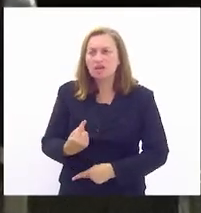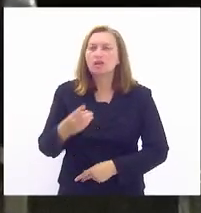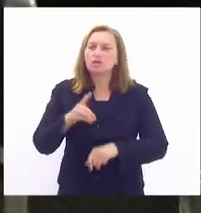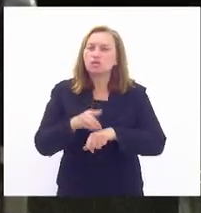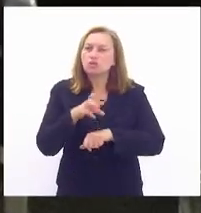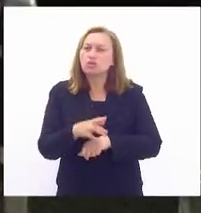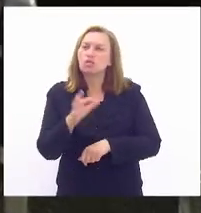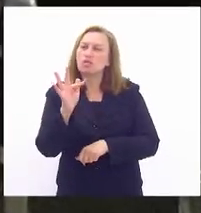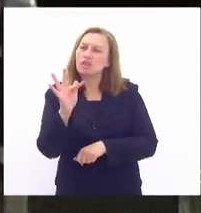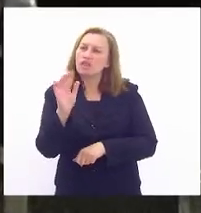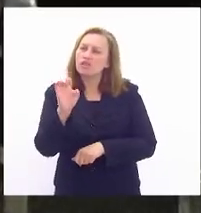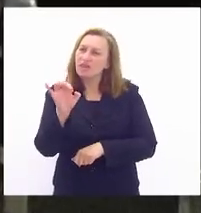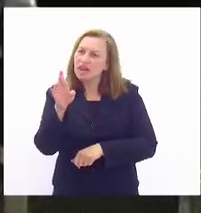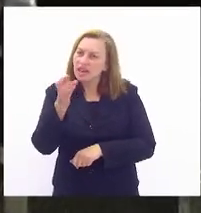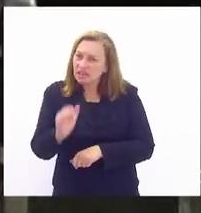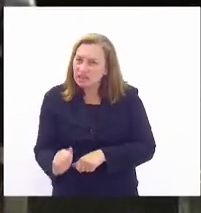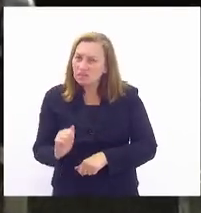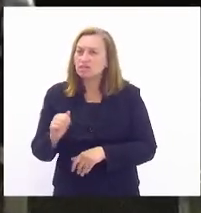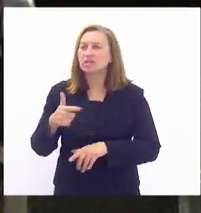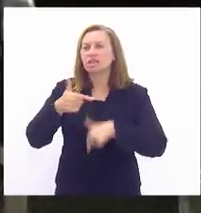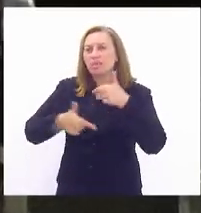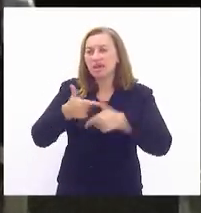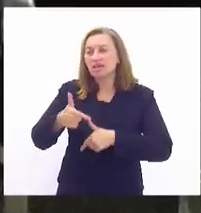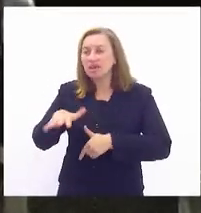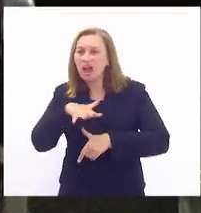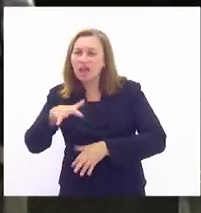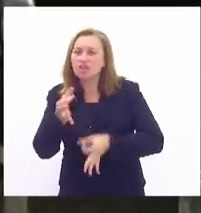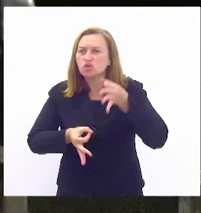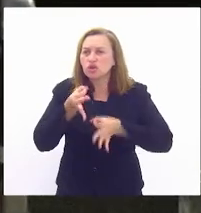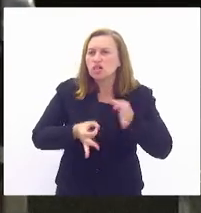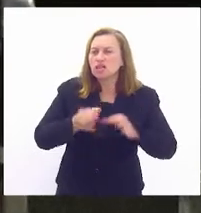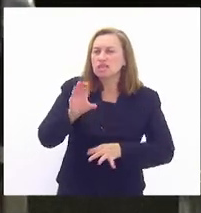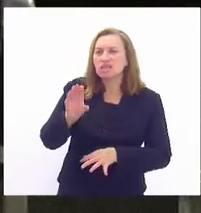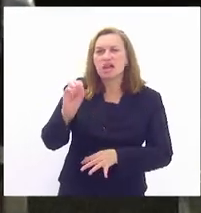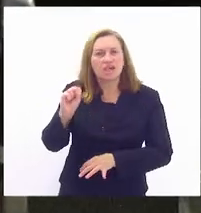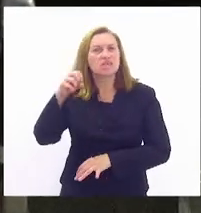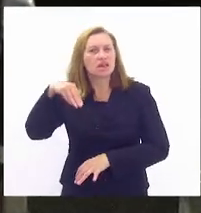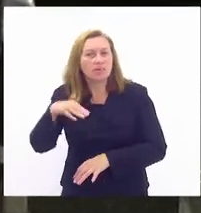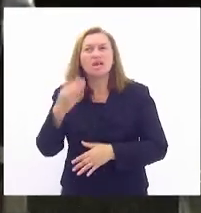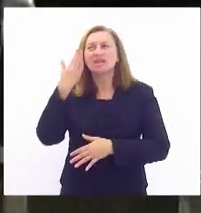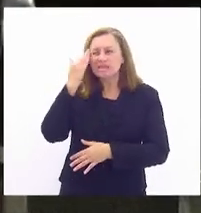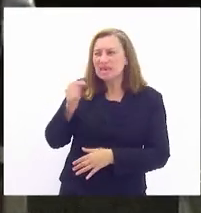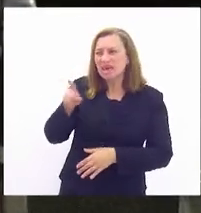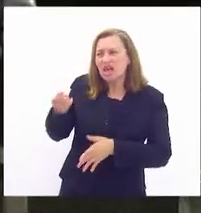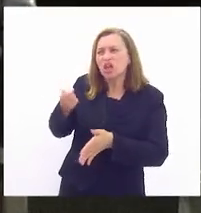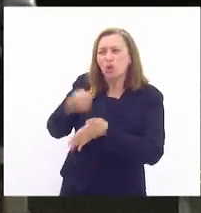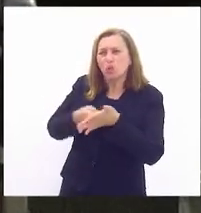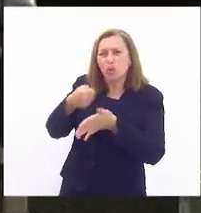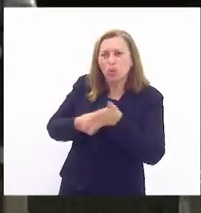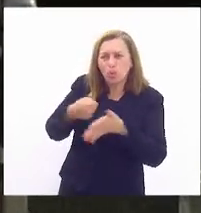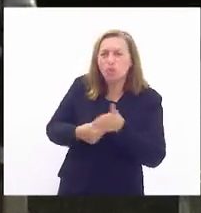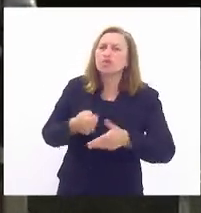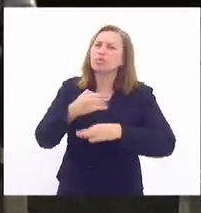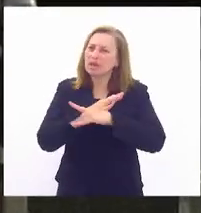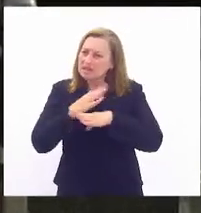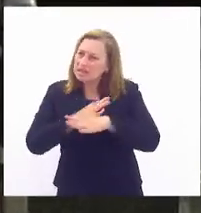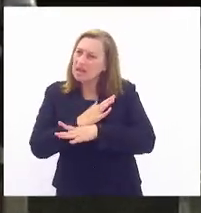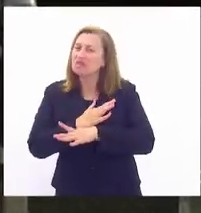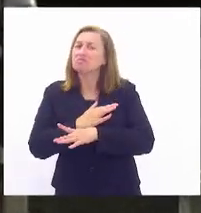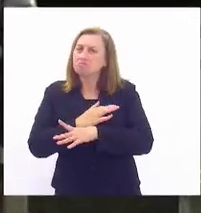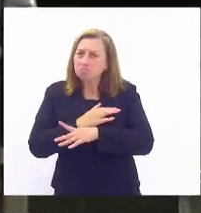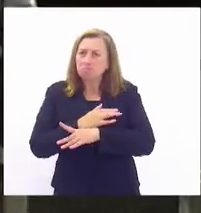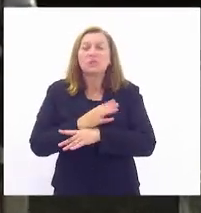tive o privilégio de trabalhar com ele no jurídico lá da CSN. Sei que ele luta muito pela cidade.